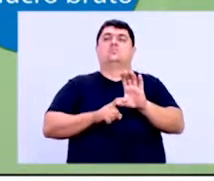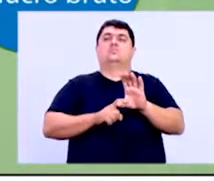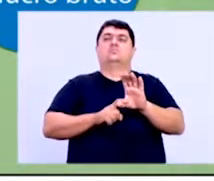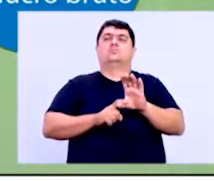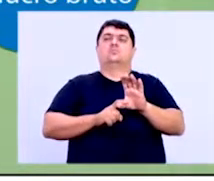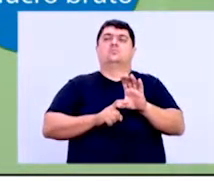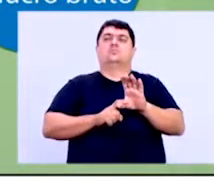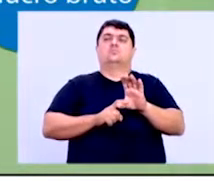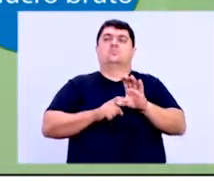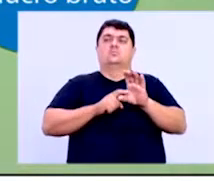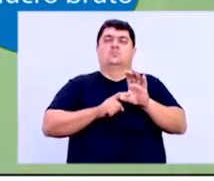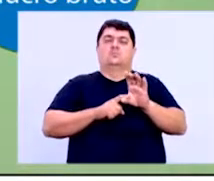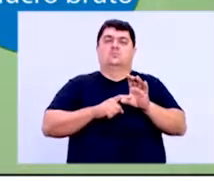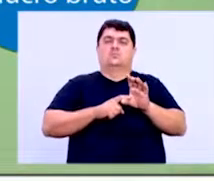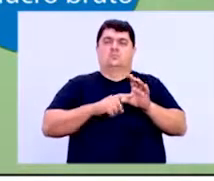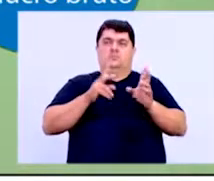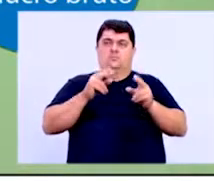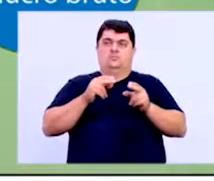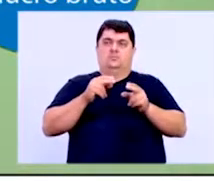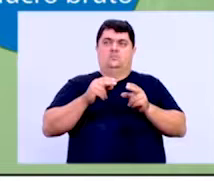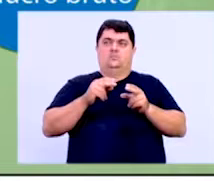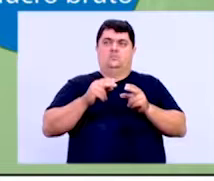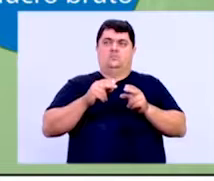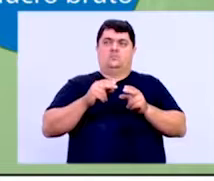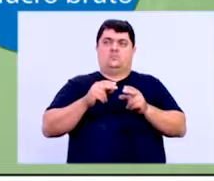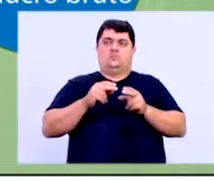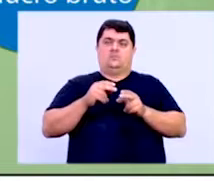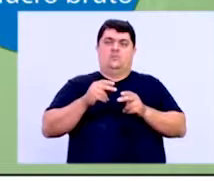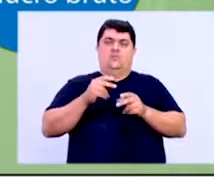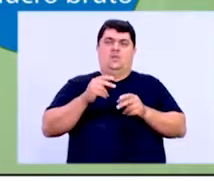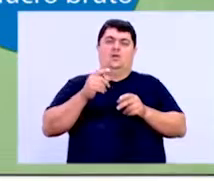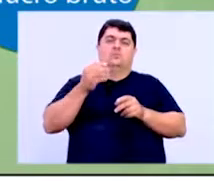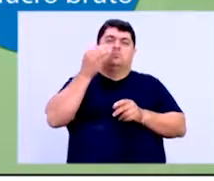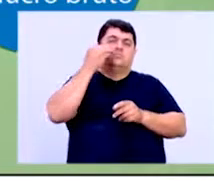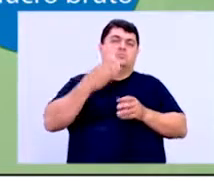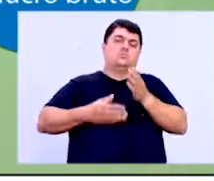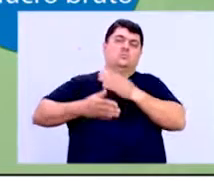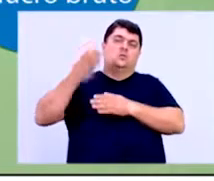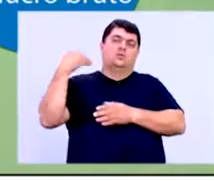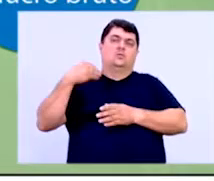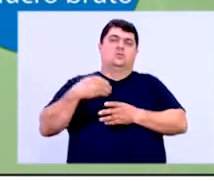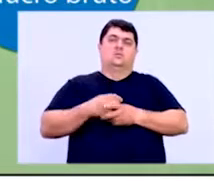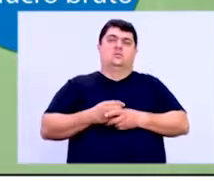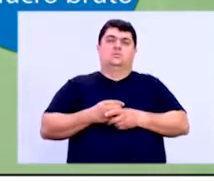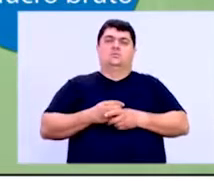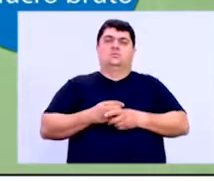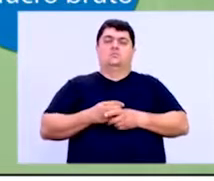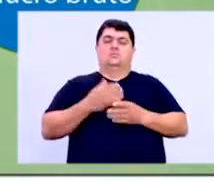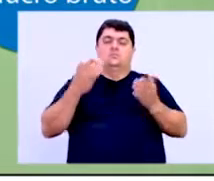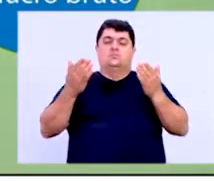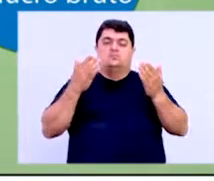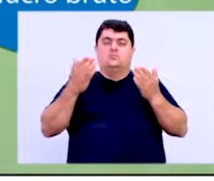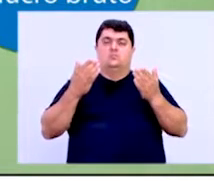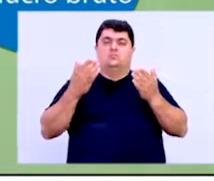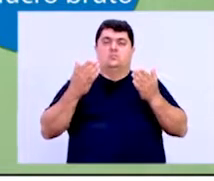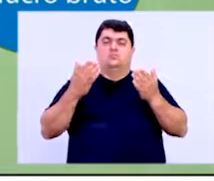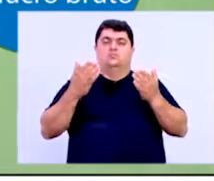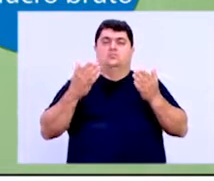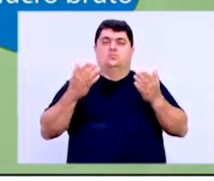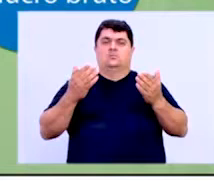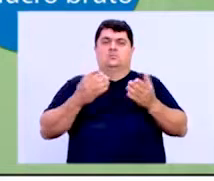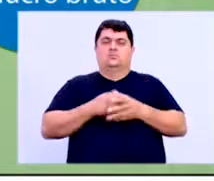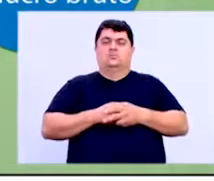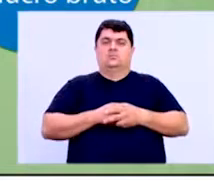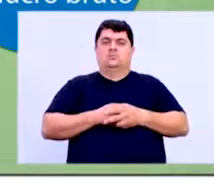a mesma fórmula, né? Temos os valores das despesas anteriores. O que podemos fazer? Fazer uma comparação. Quanto dessa despesa